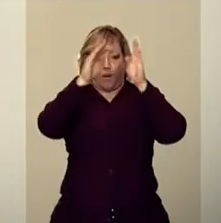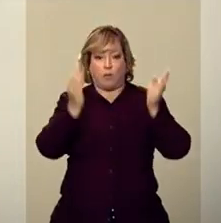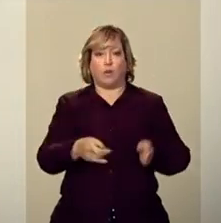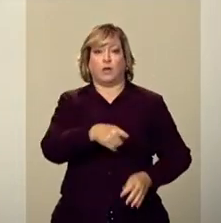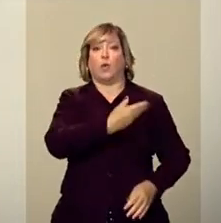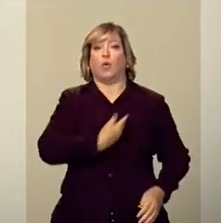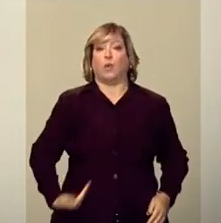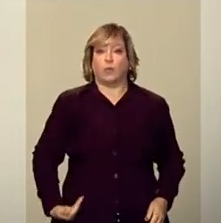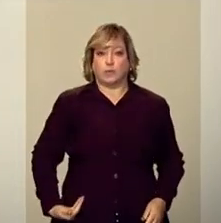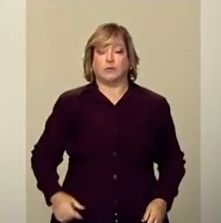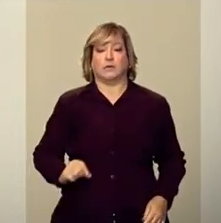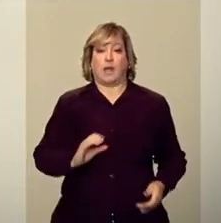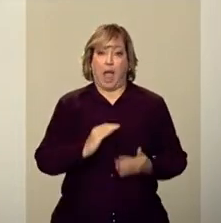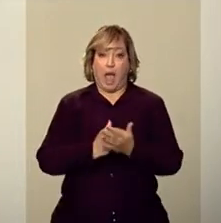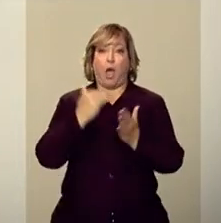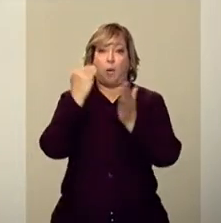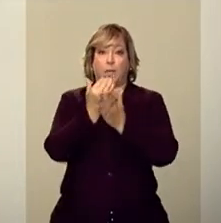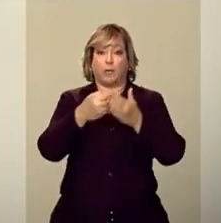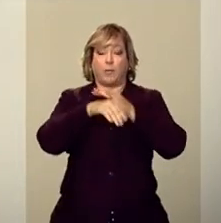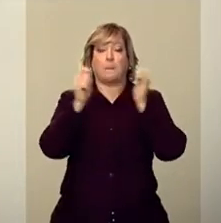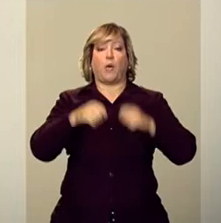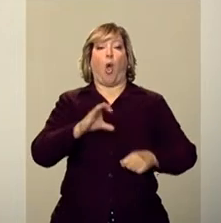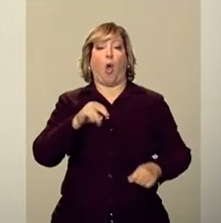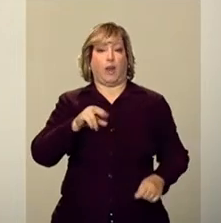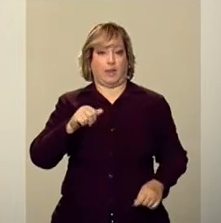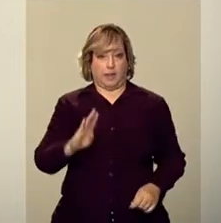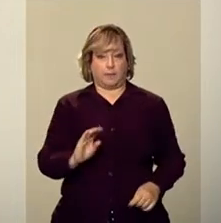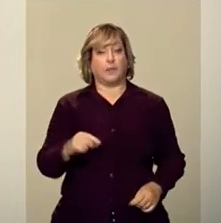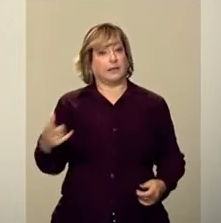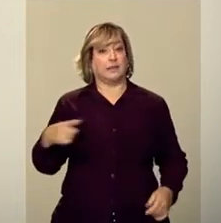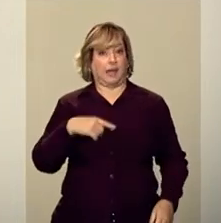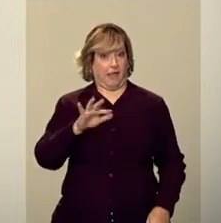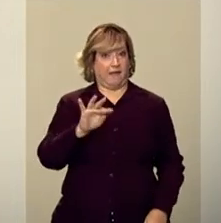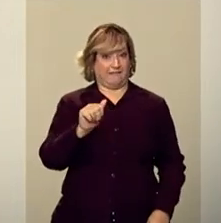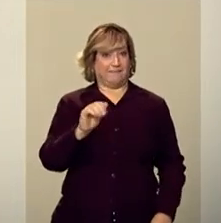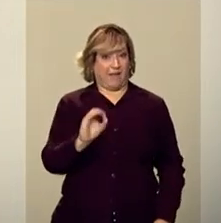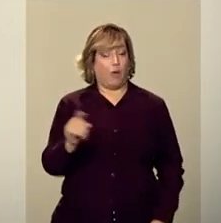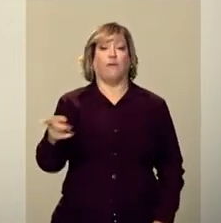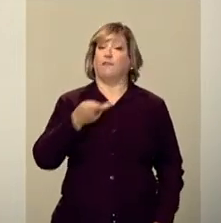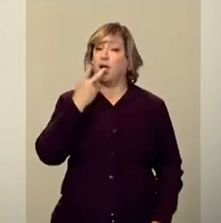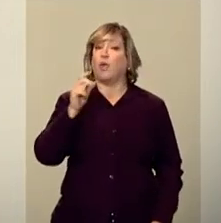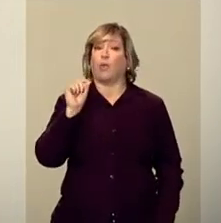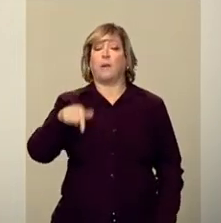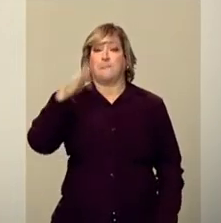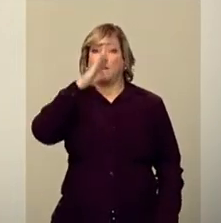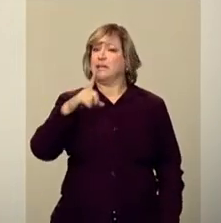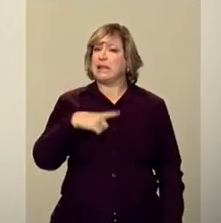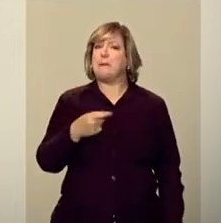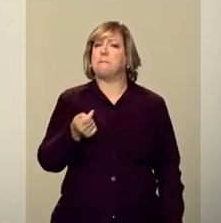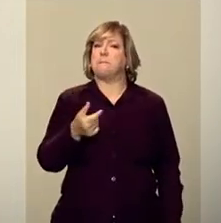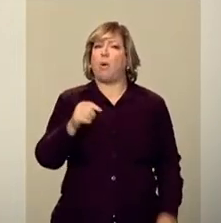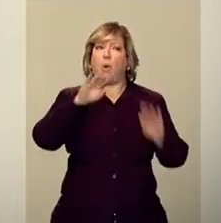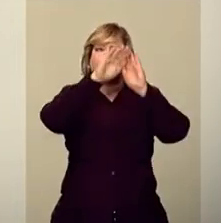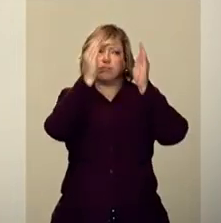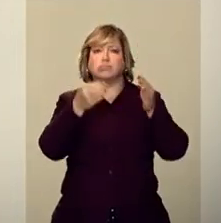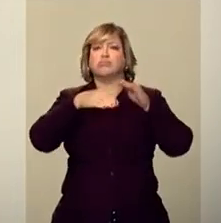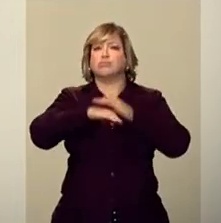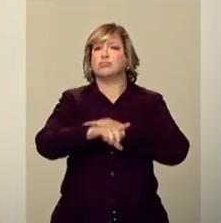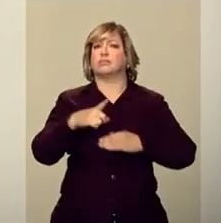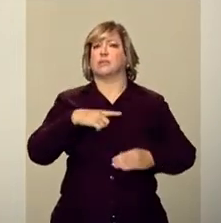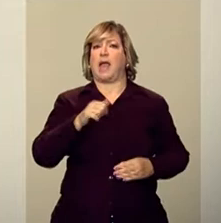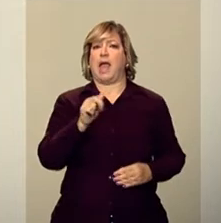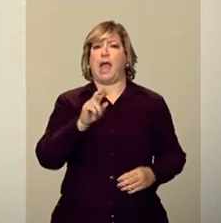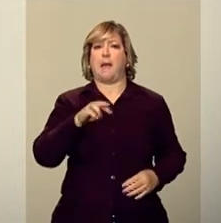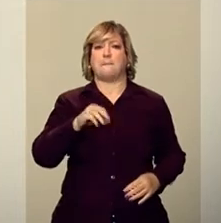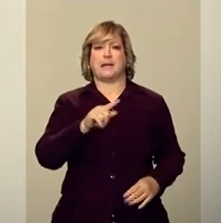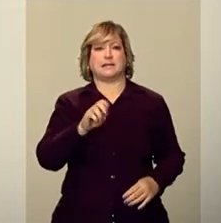de estoque da sabe Luciano a própria fau considera que o Brasil tem poucos armazéns e nós